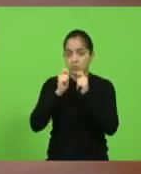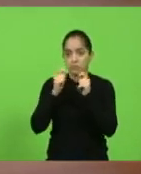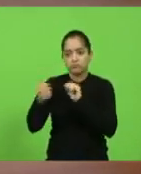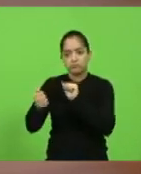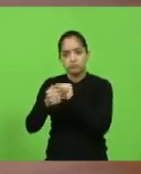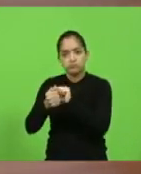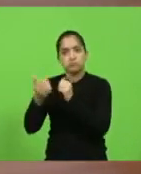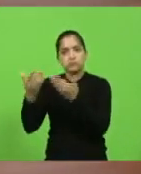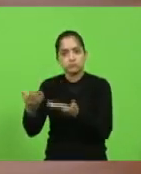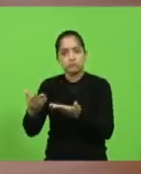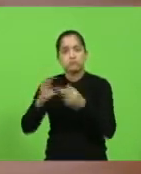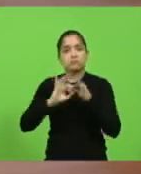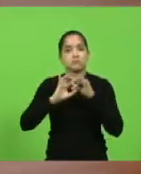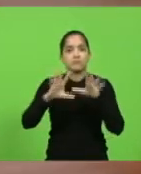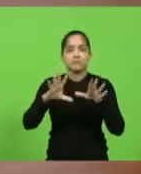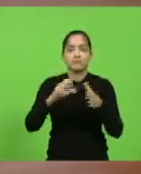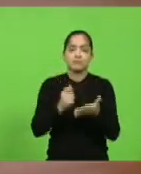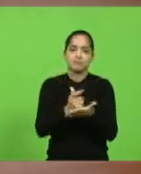também autorizou a compra.